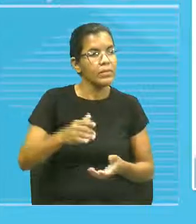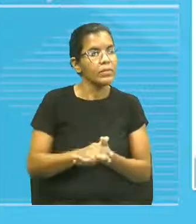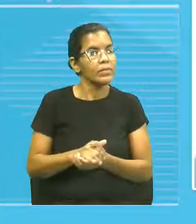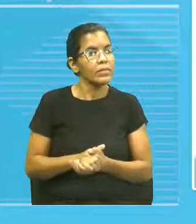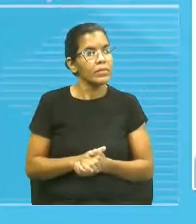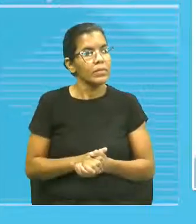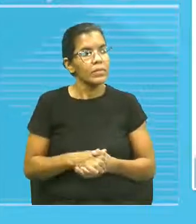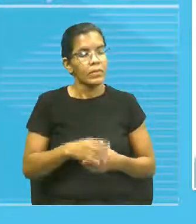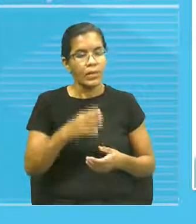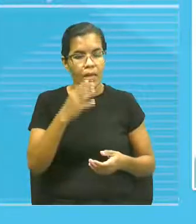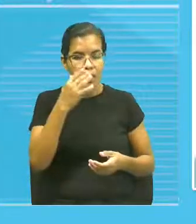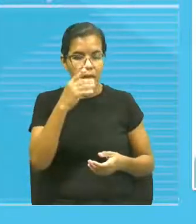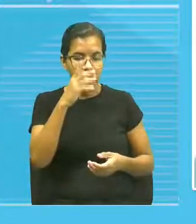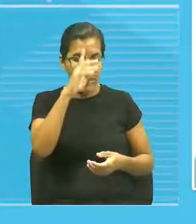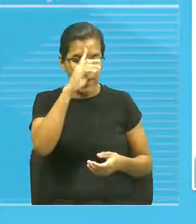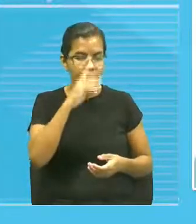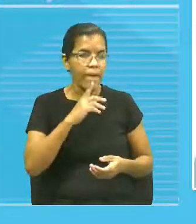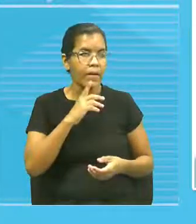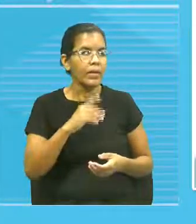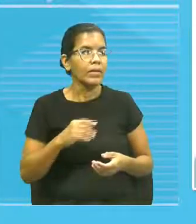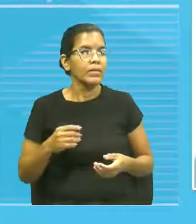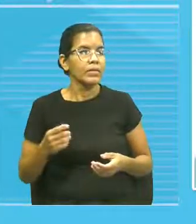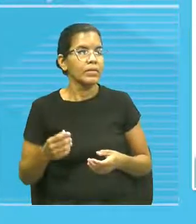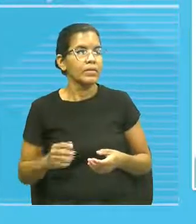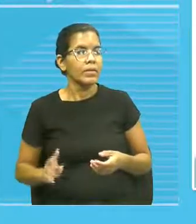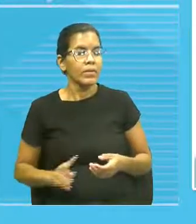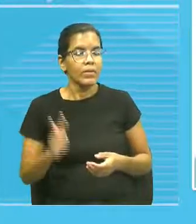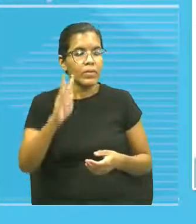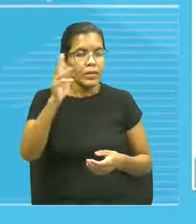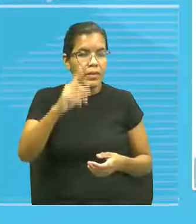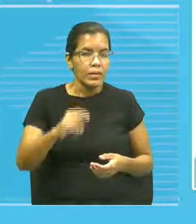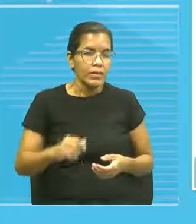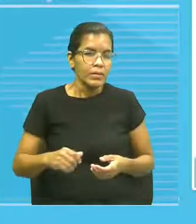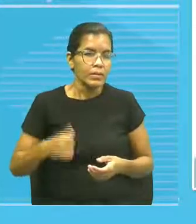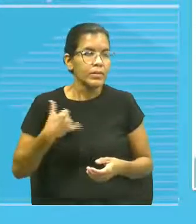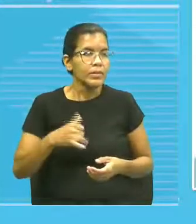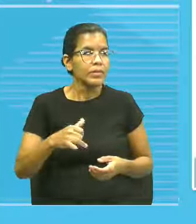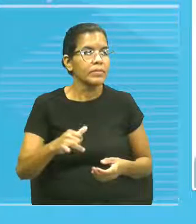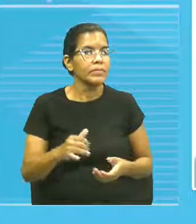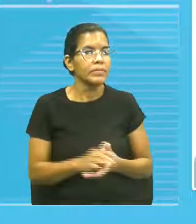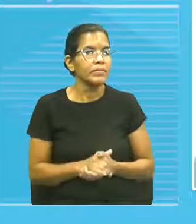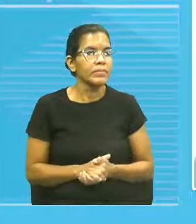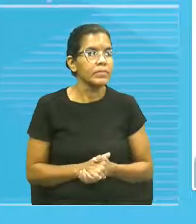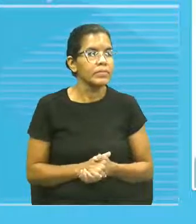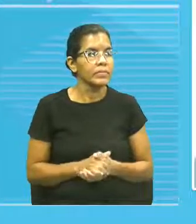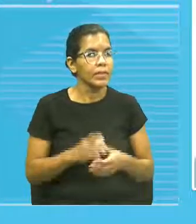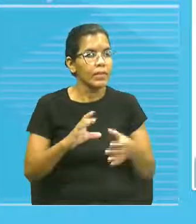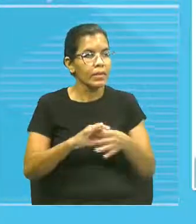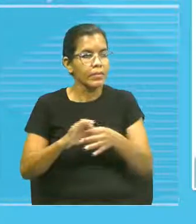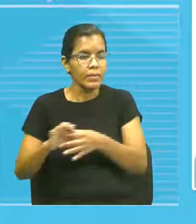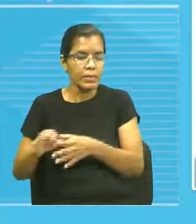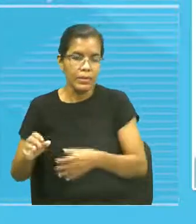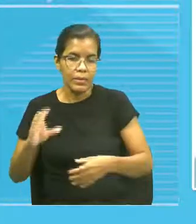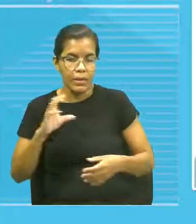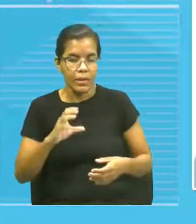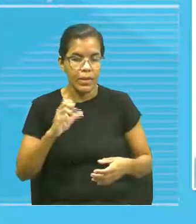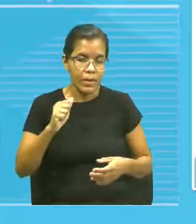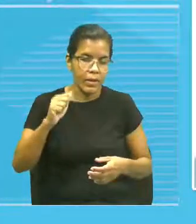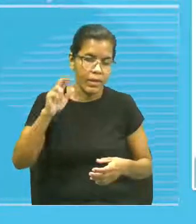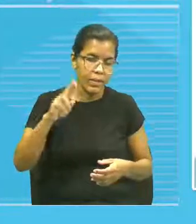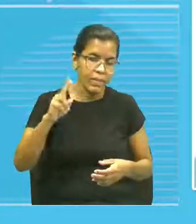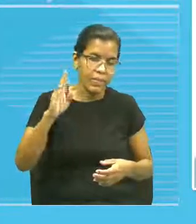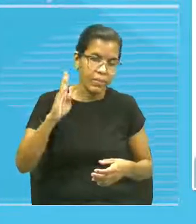carboidratos, de proteínas e de gorduras. Tá bom?